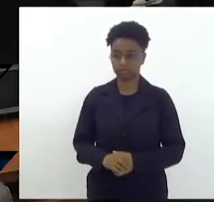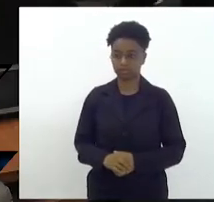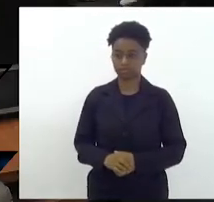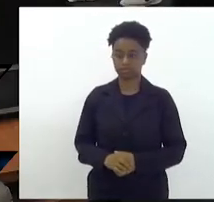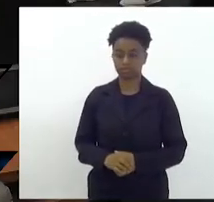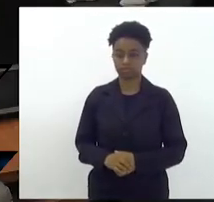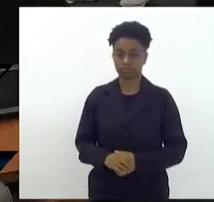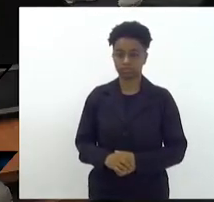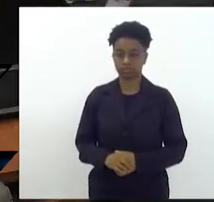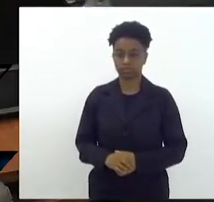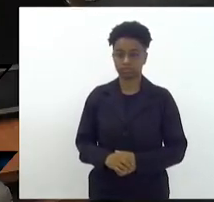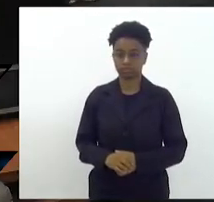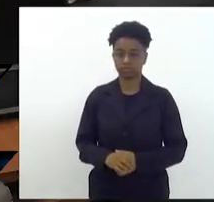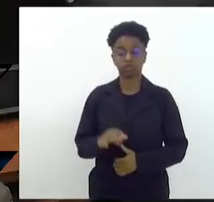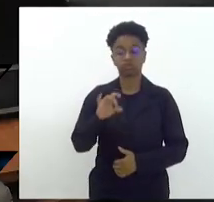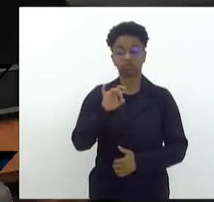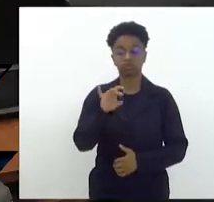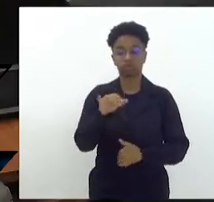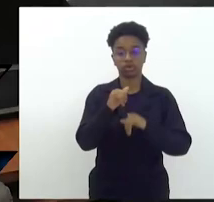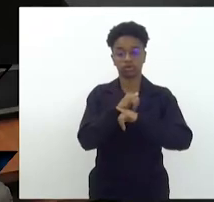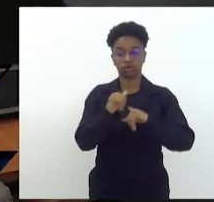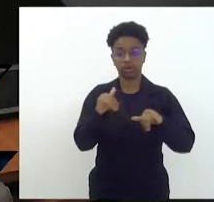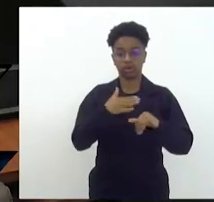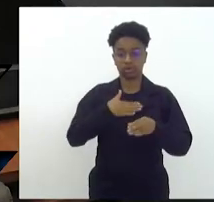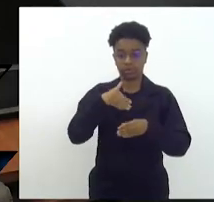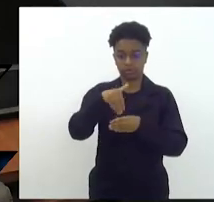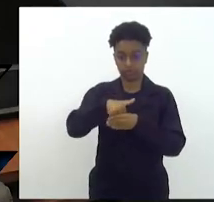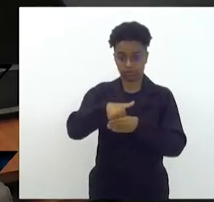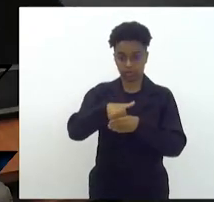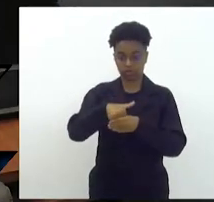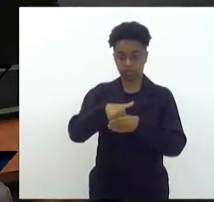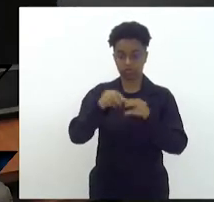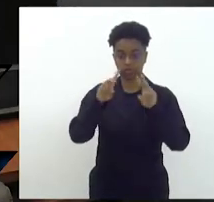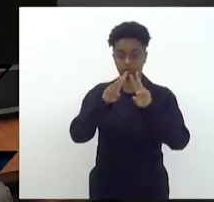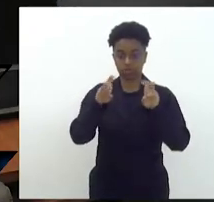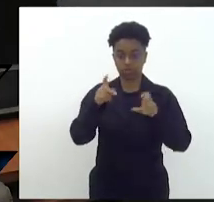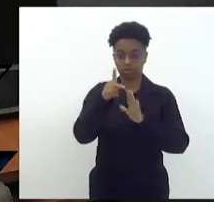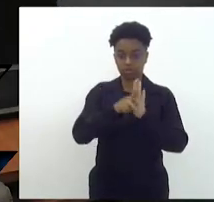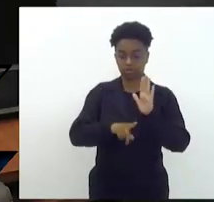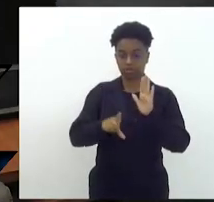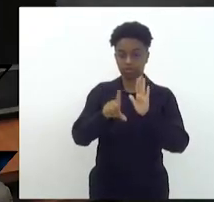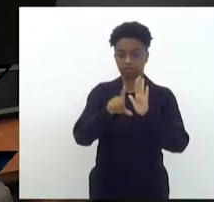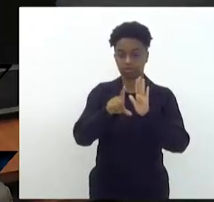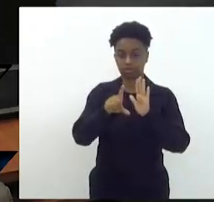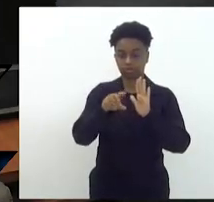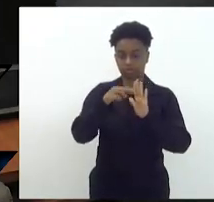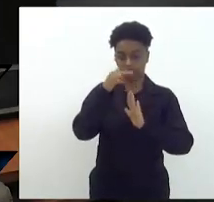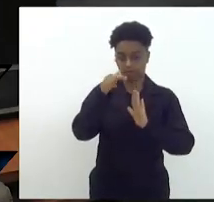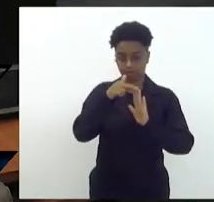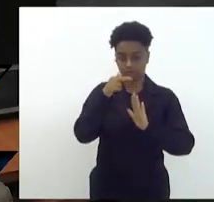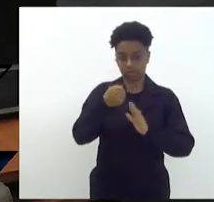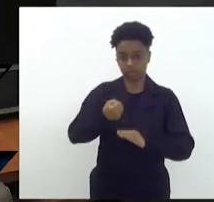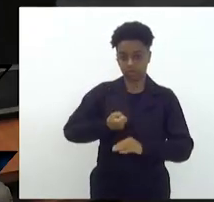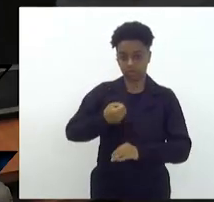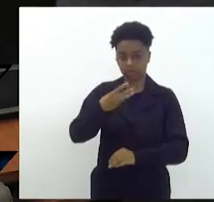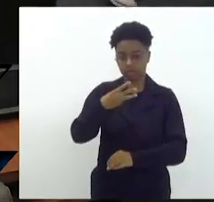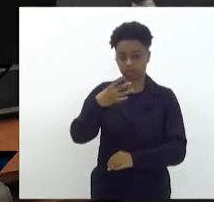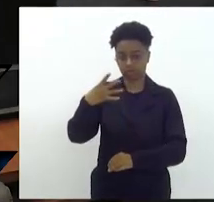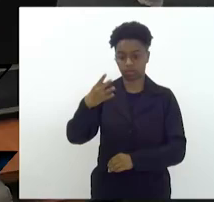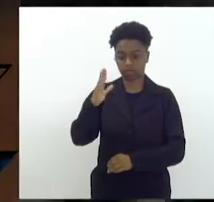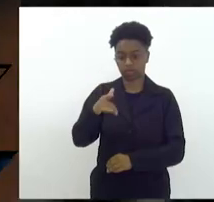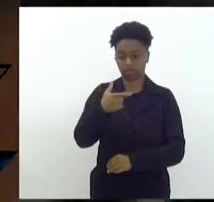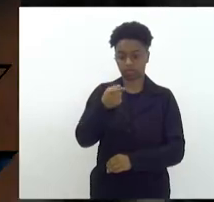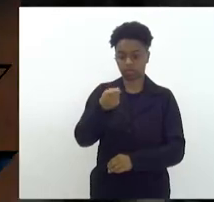só para fazer a declaração de voto em relação ao projeto de resolução número 34 de